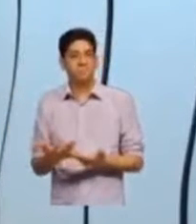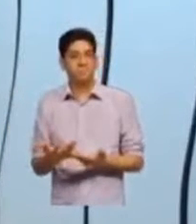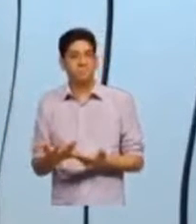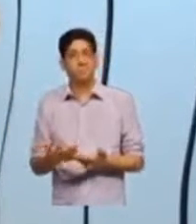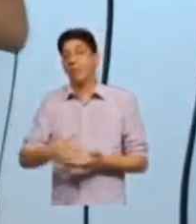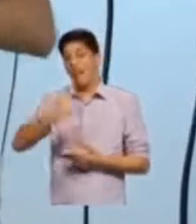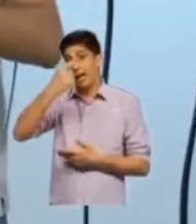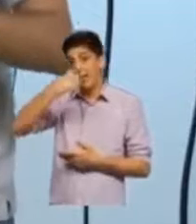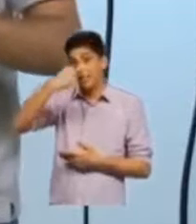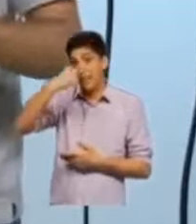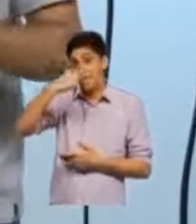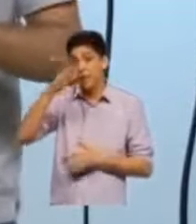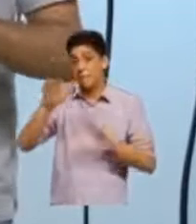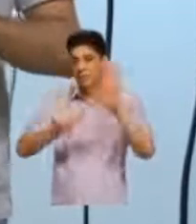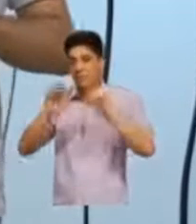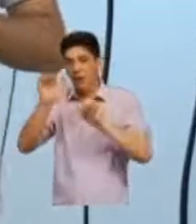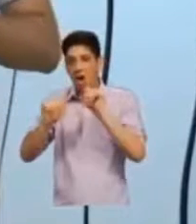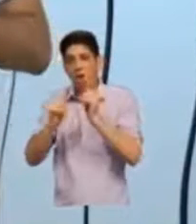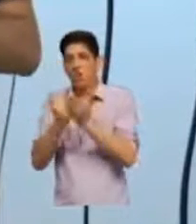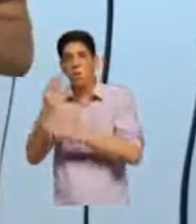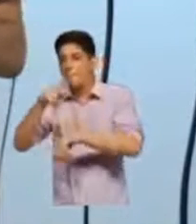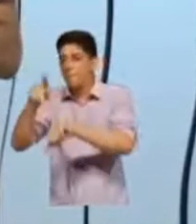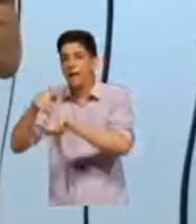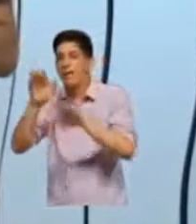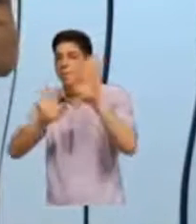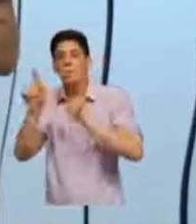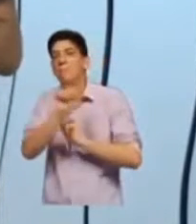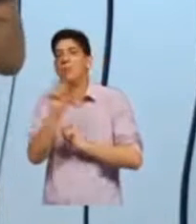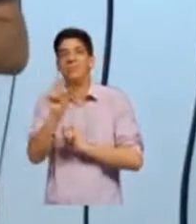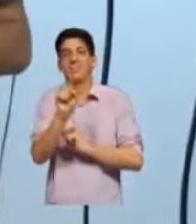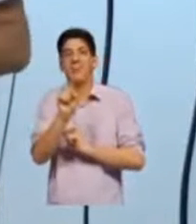espanhola, ela não começou na Espanha, não. Tem uma história até